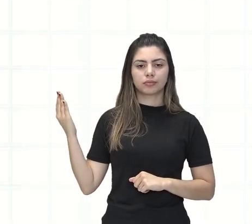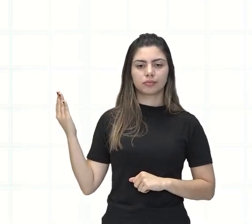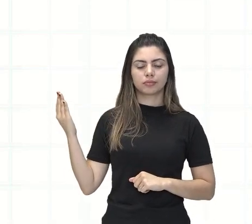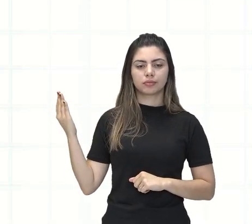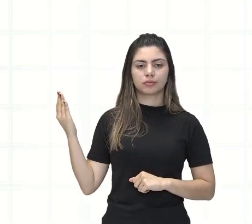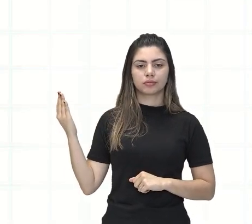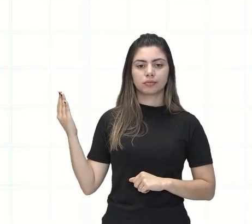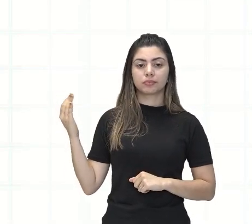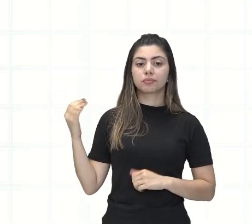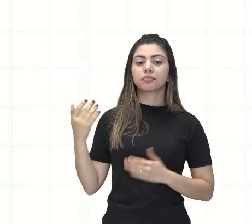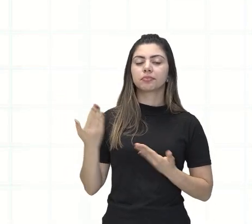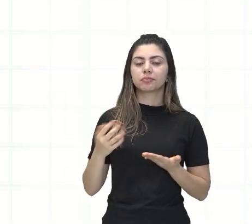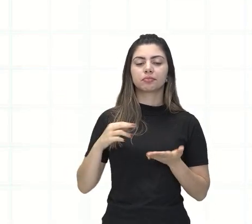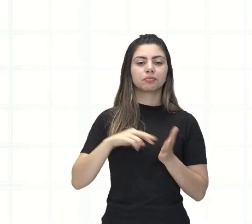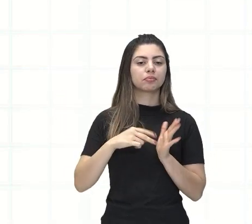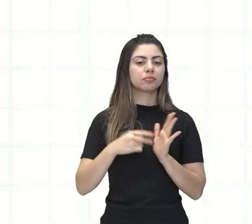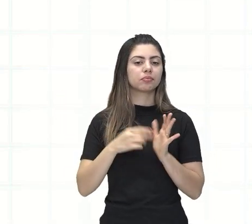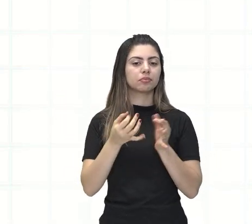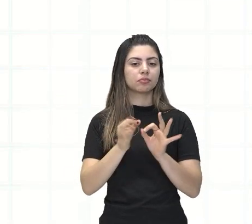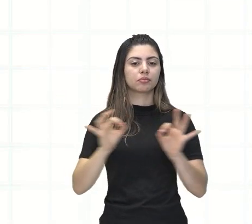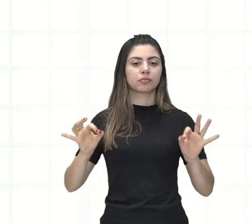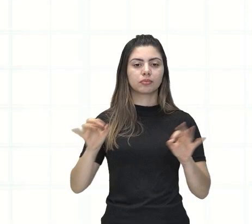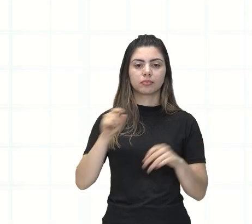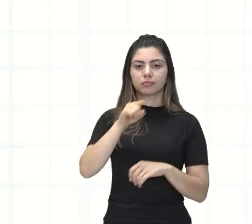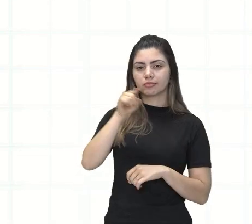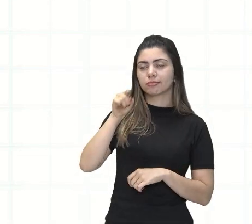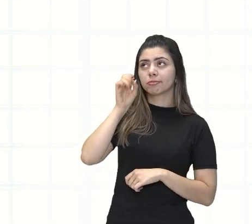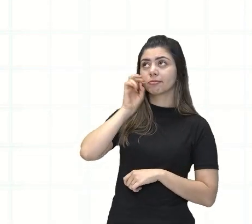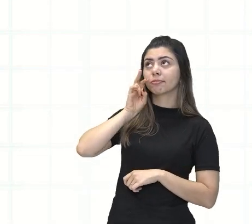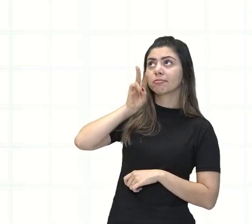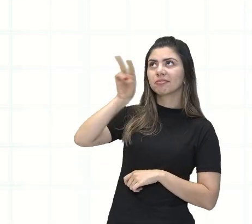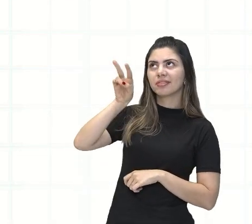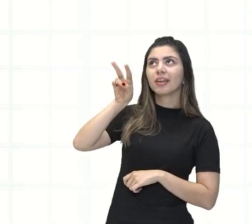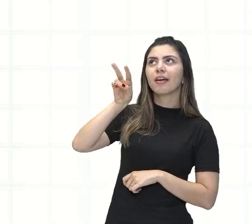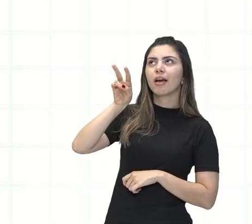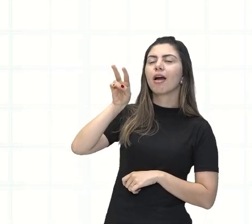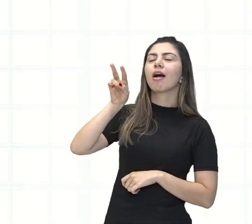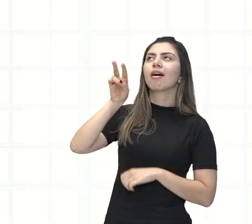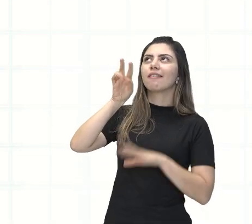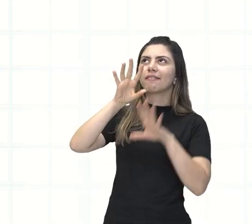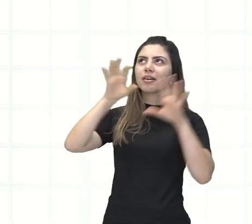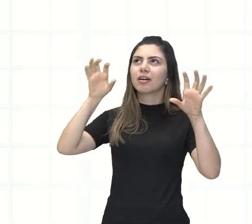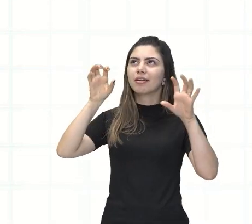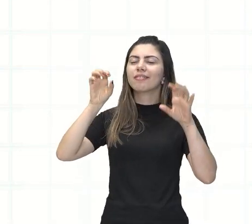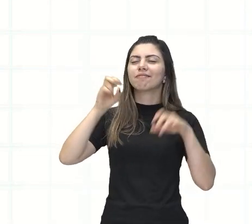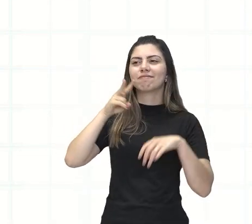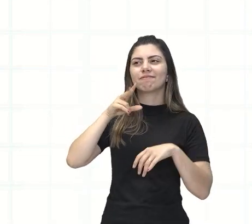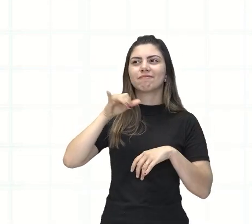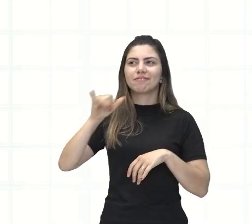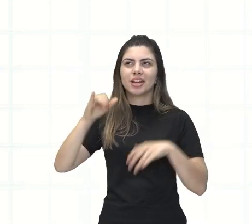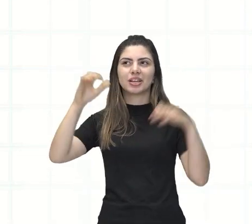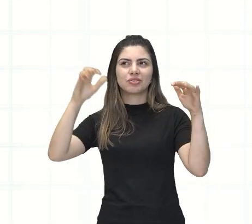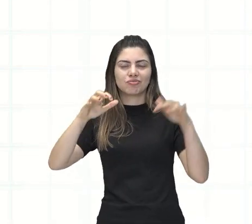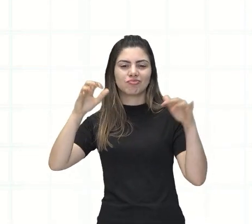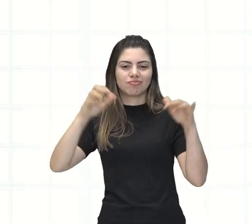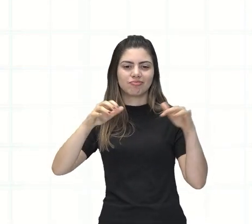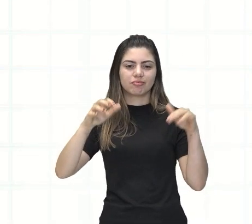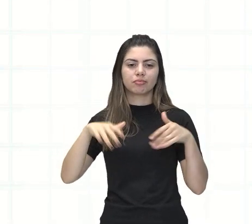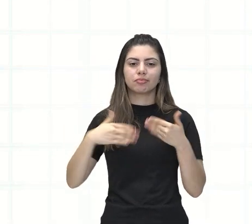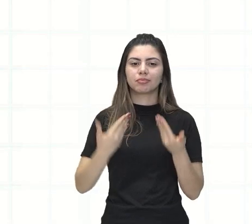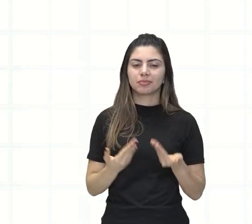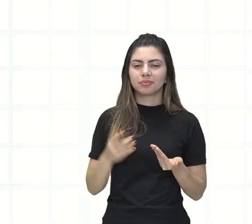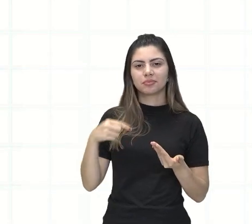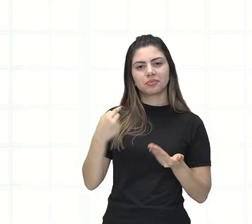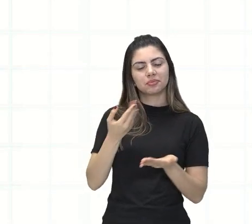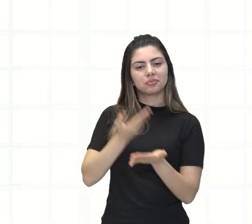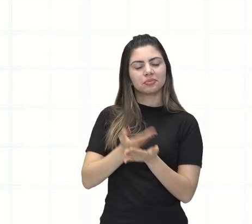Olhe para o céu, né? Então, é uma evidência ali. Vai chover em breve. Então, até aqui nós vimos sobre o